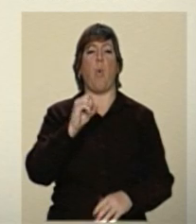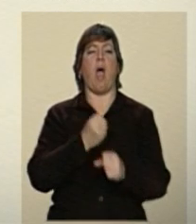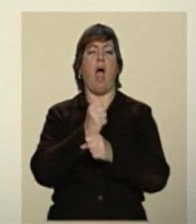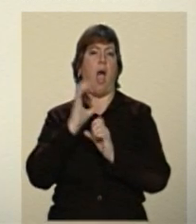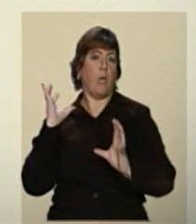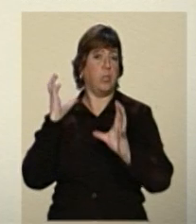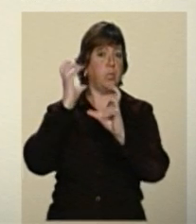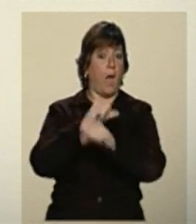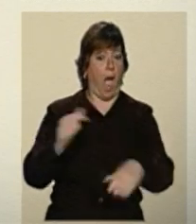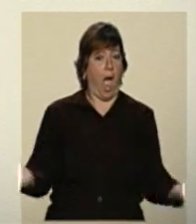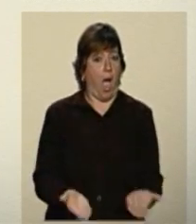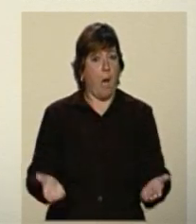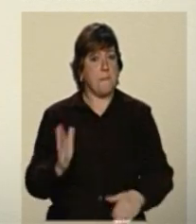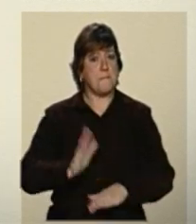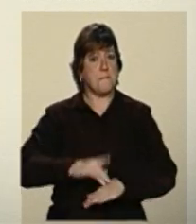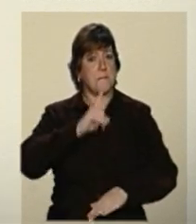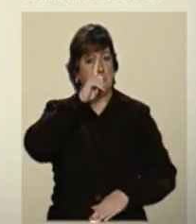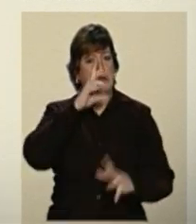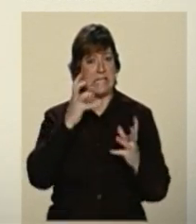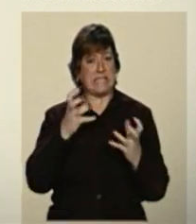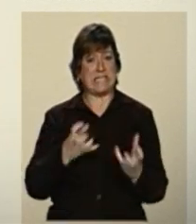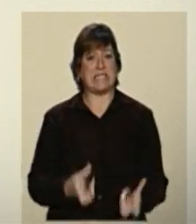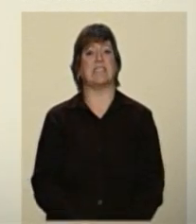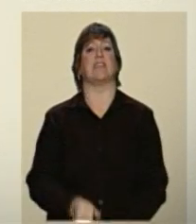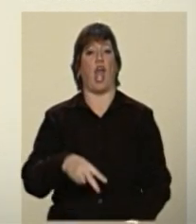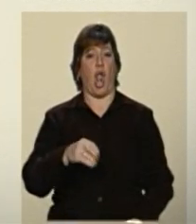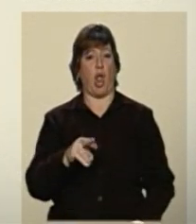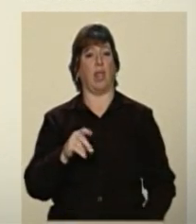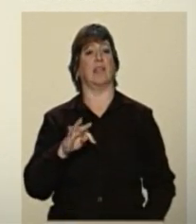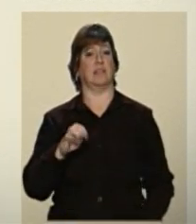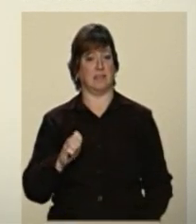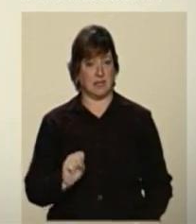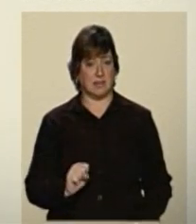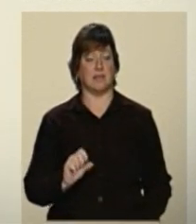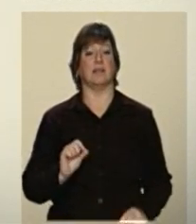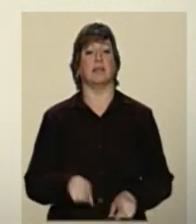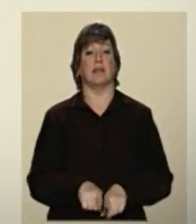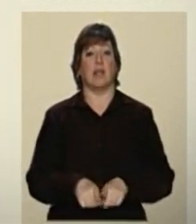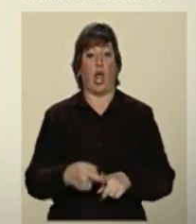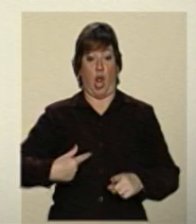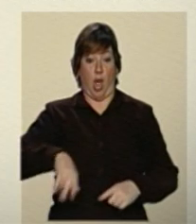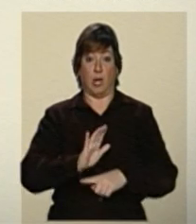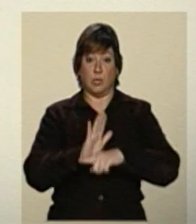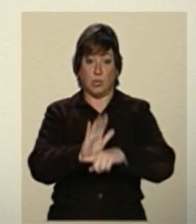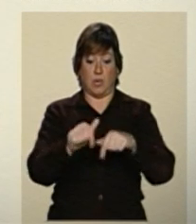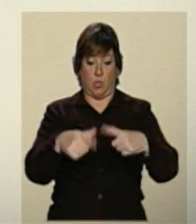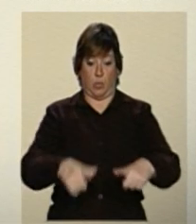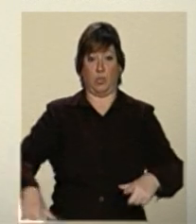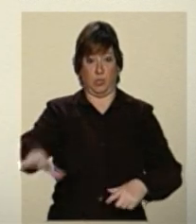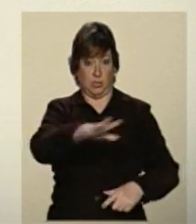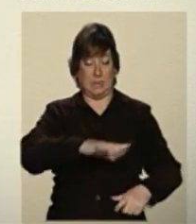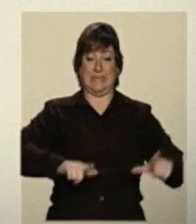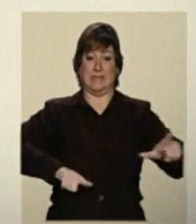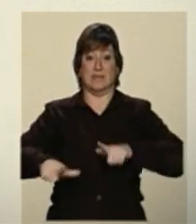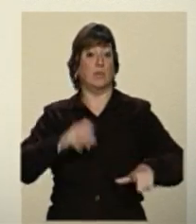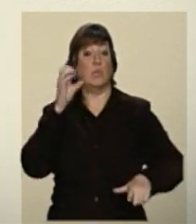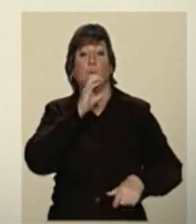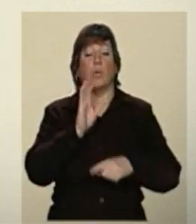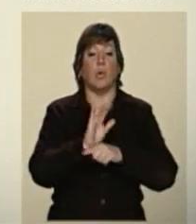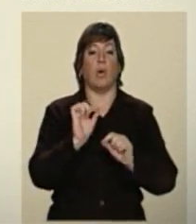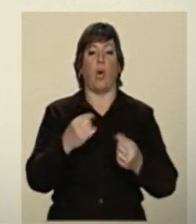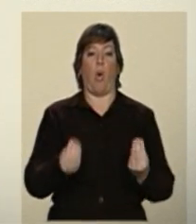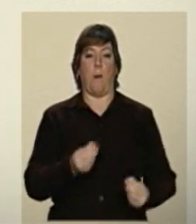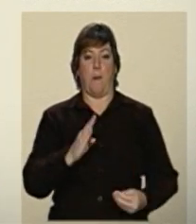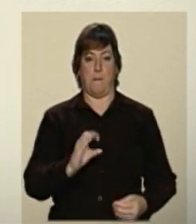últimos 50 anos por isso estamos levando também para essa região do país ações emergenciais como